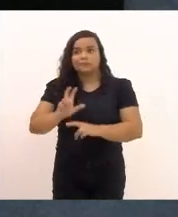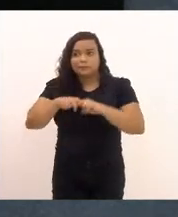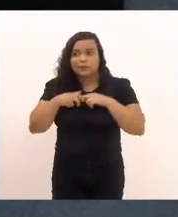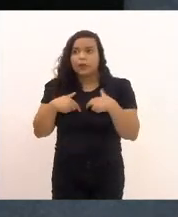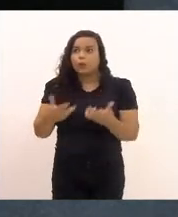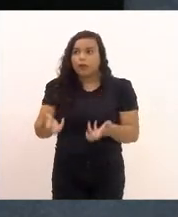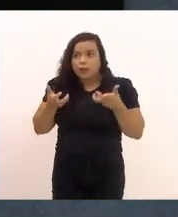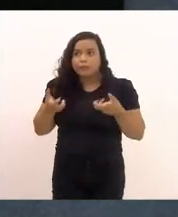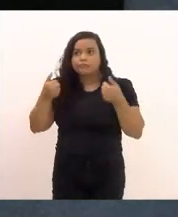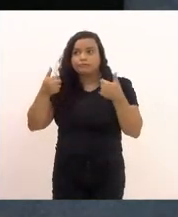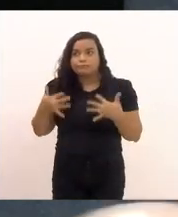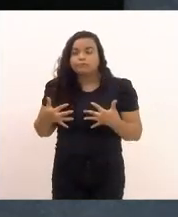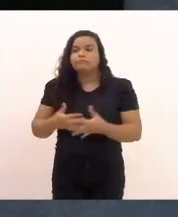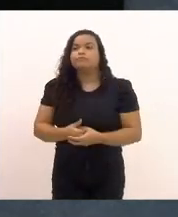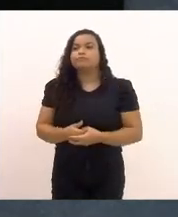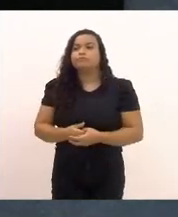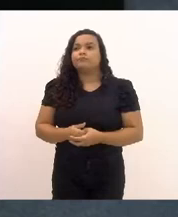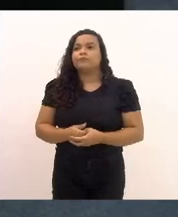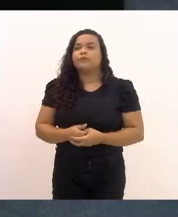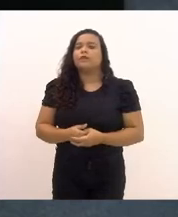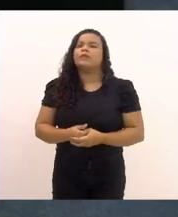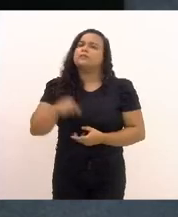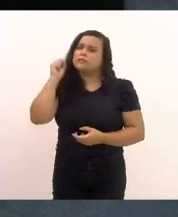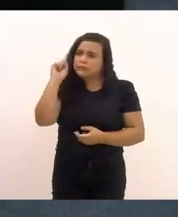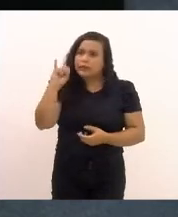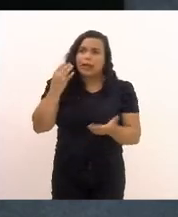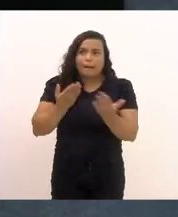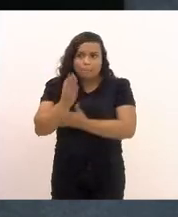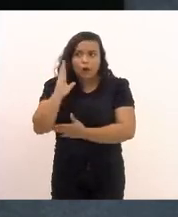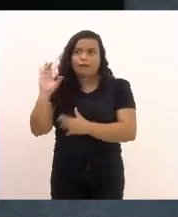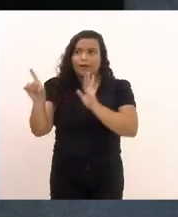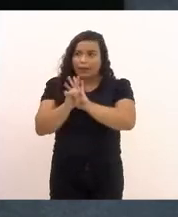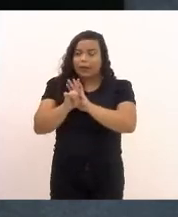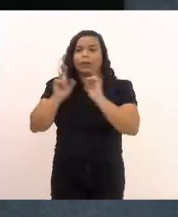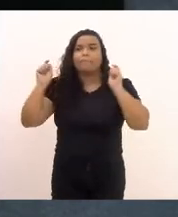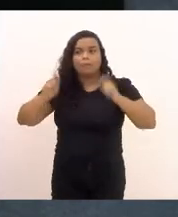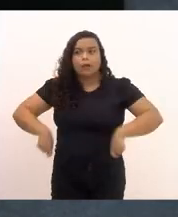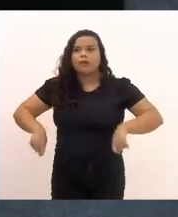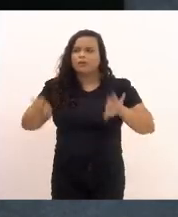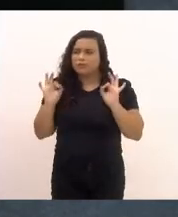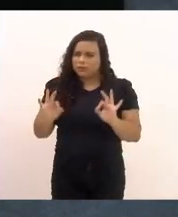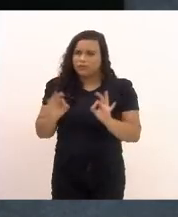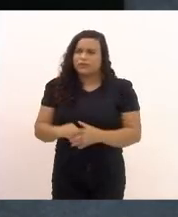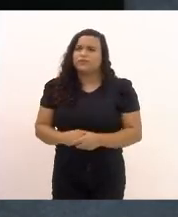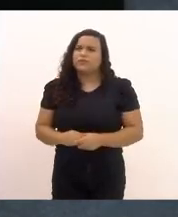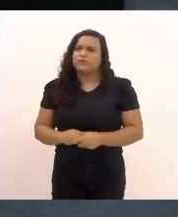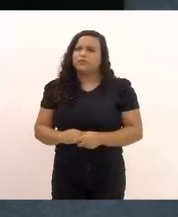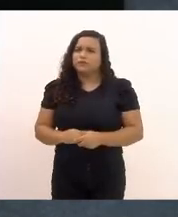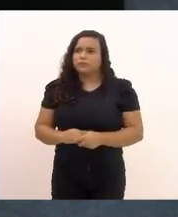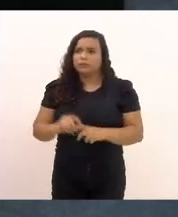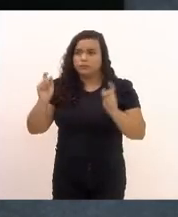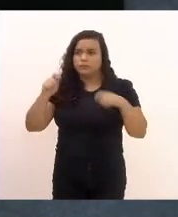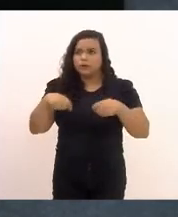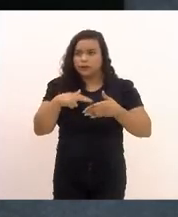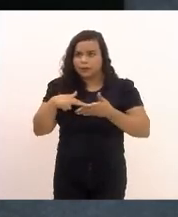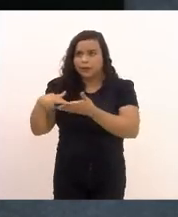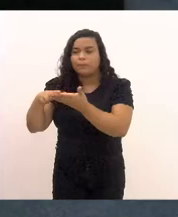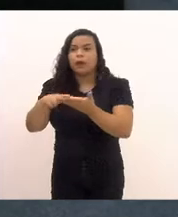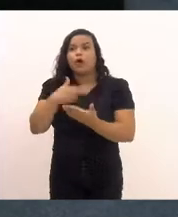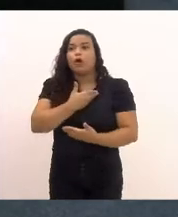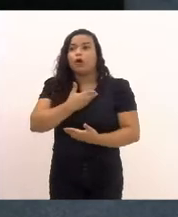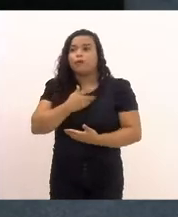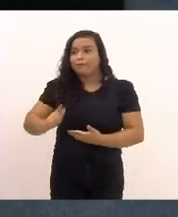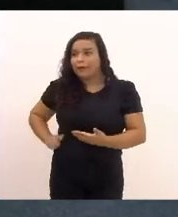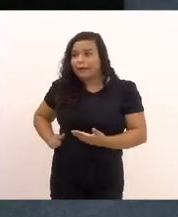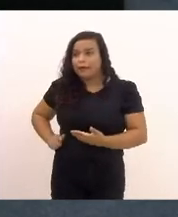que essa lei, se aprovada, pudesse logo ser encaminhado para o nosso governador,